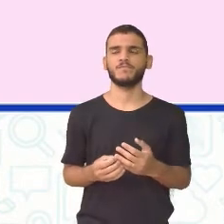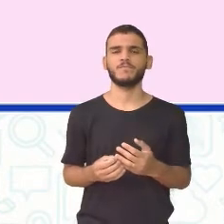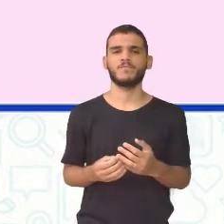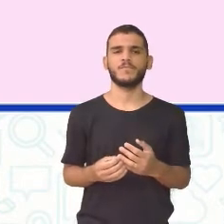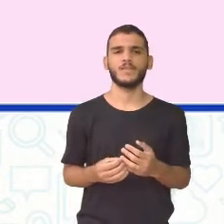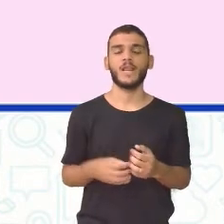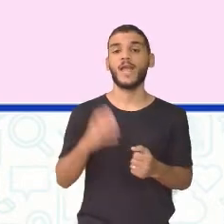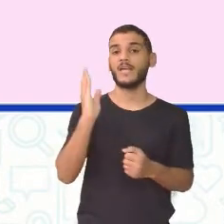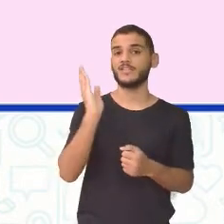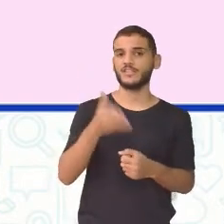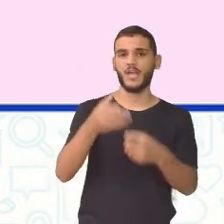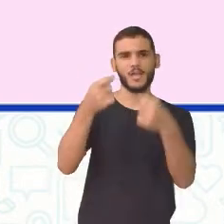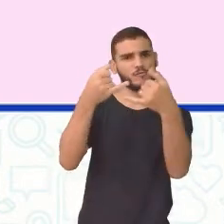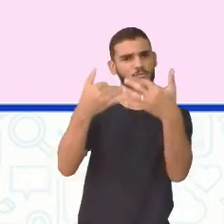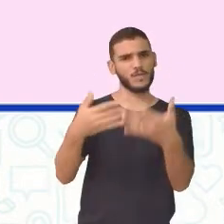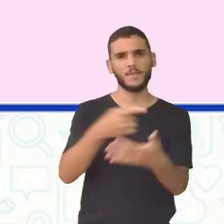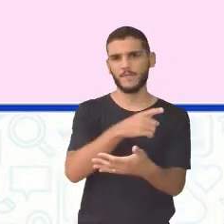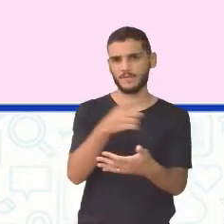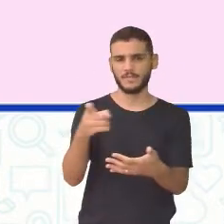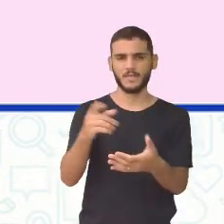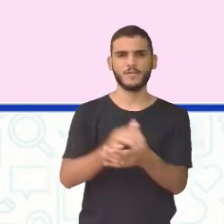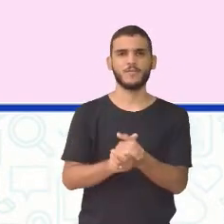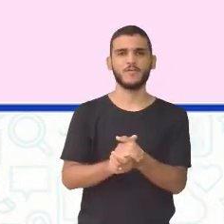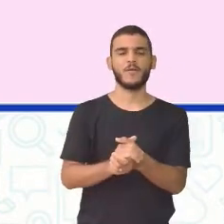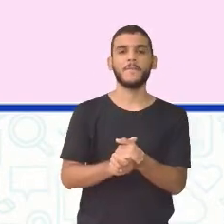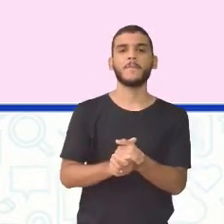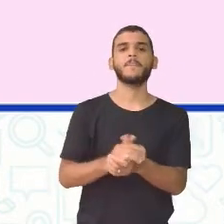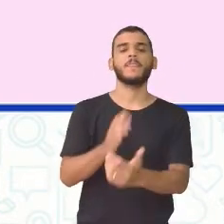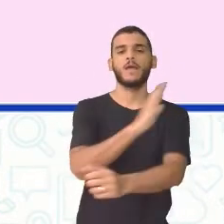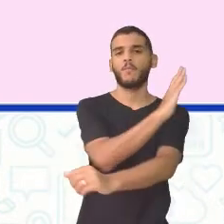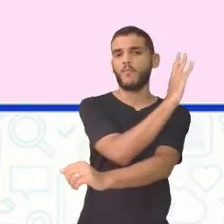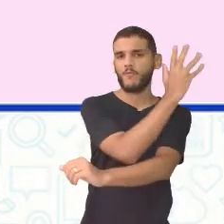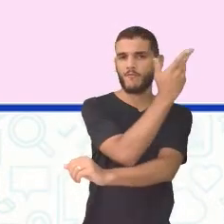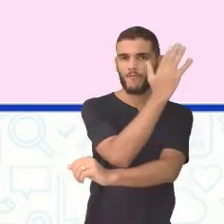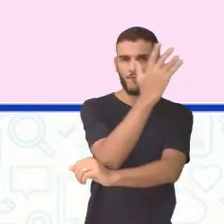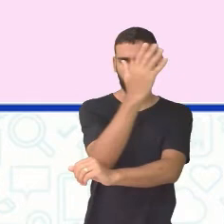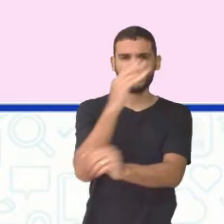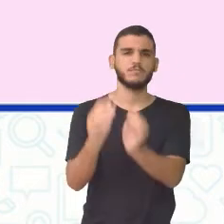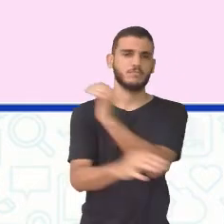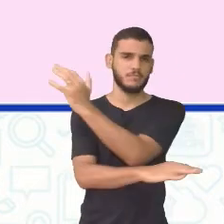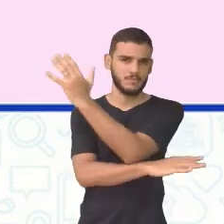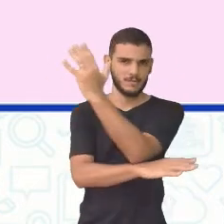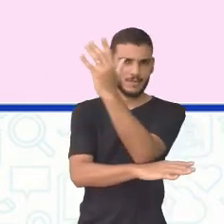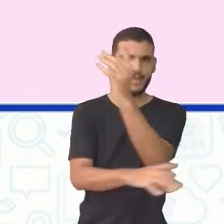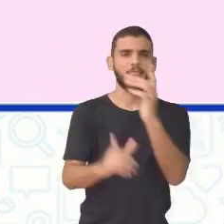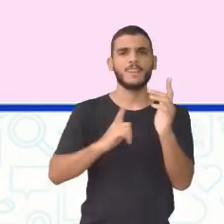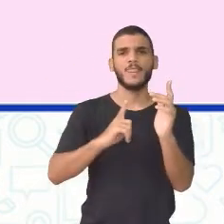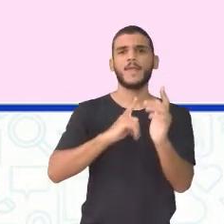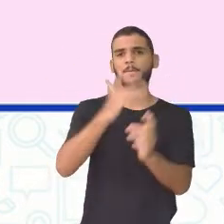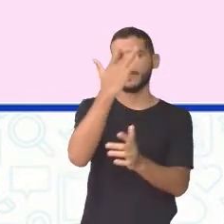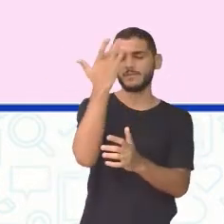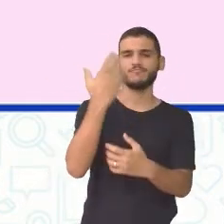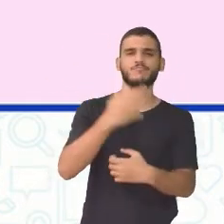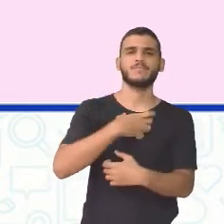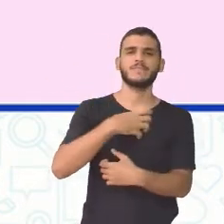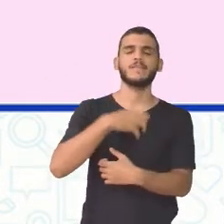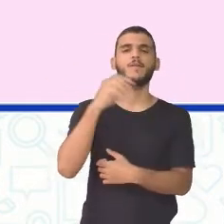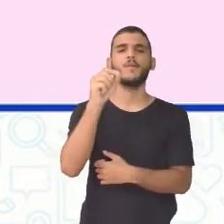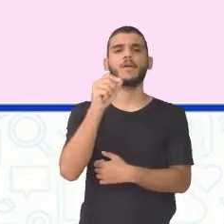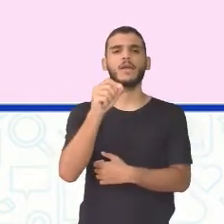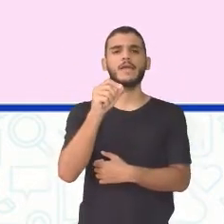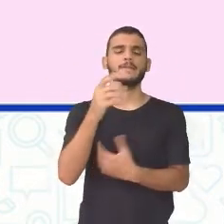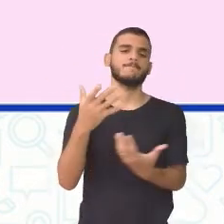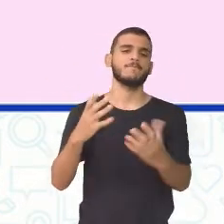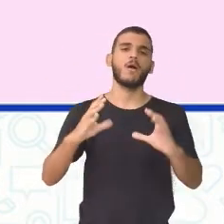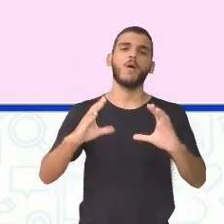não é? Falando que na floresta existem pessoas que se sentem confortáveis. Existem pessoas que, à medida que começa, não